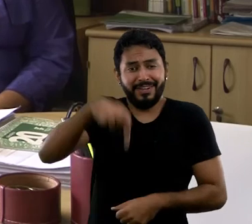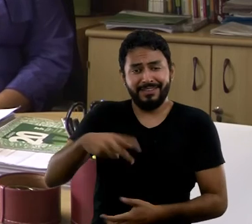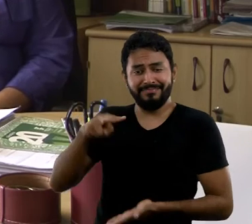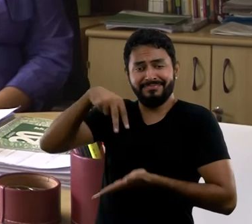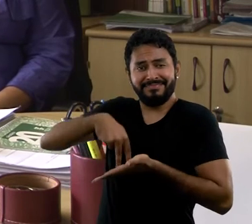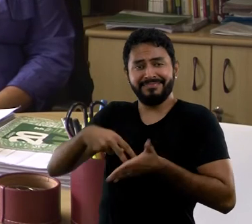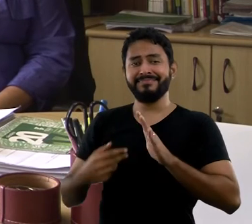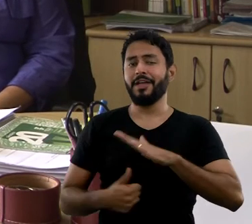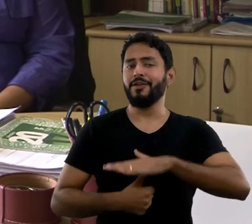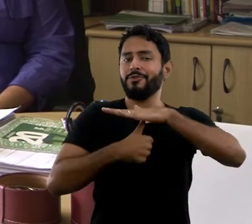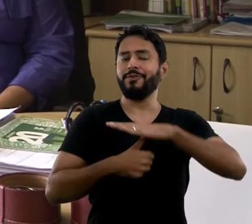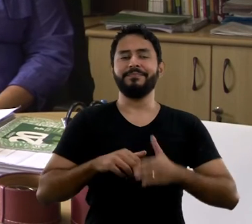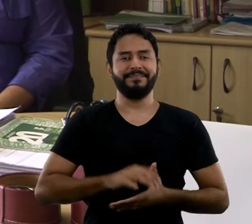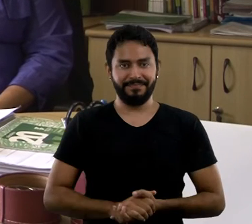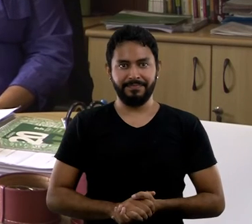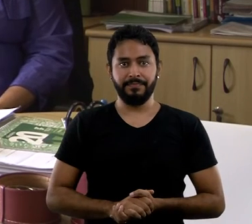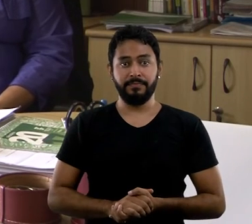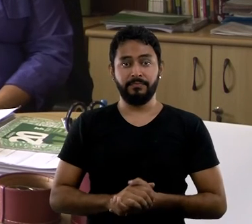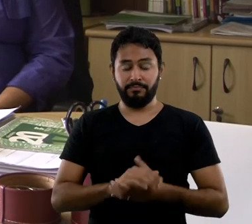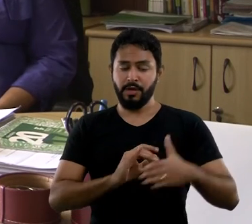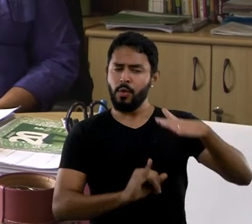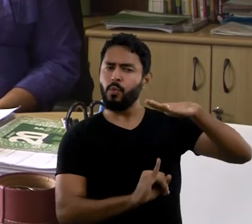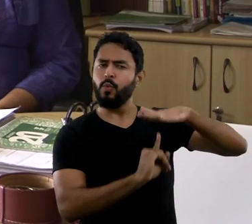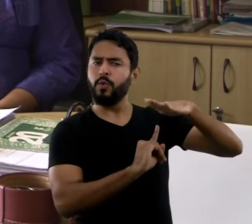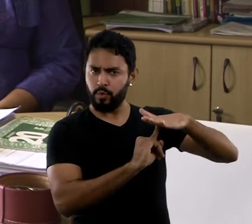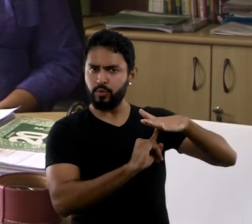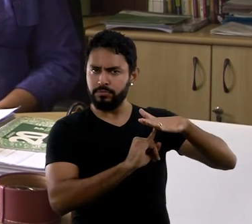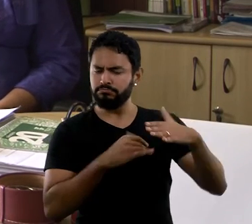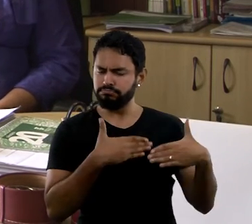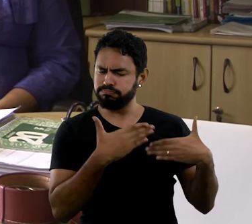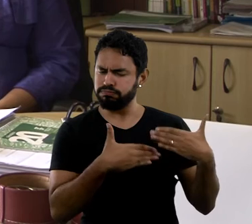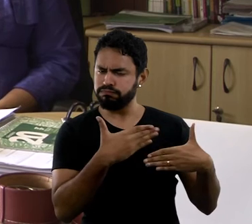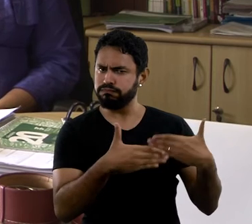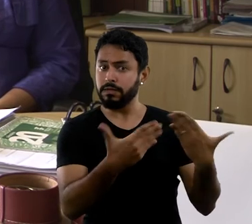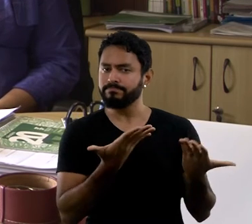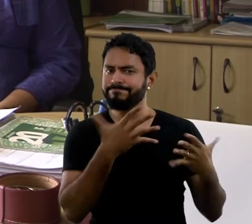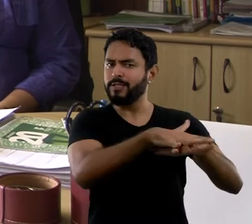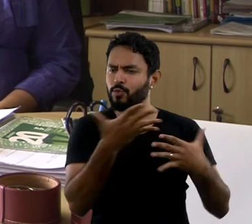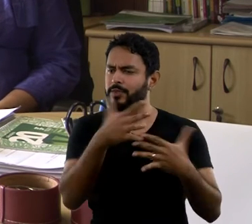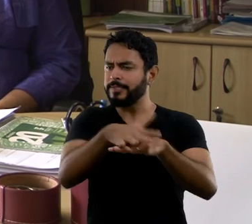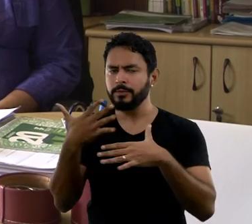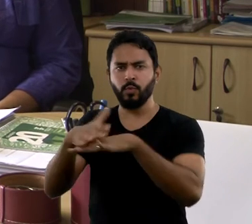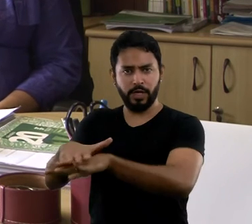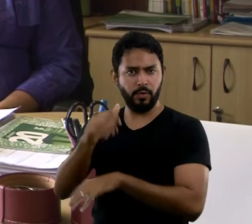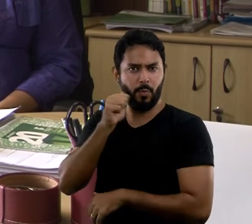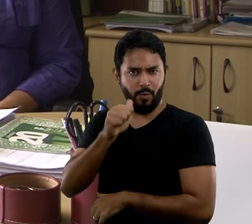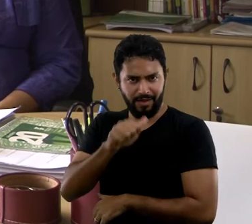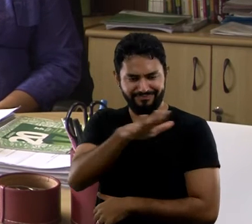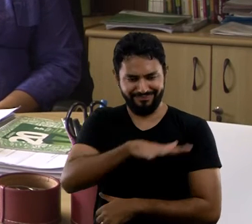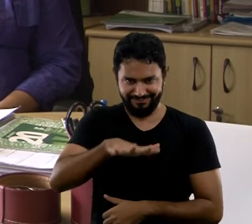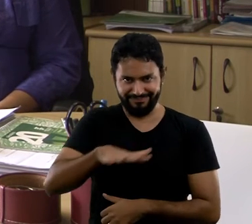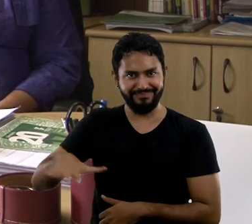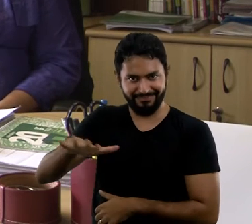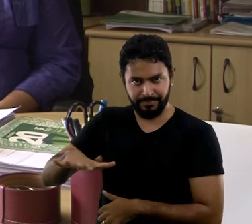uma instituição hoje que vem a cada dia mais incluindo as mulheres nos seus diversos setores. Por exemplo, nós temos